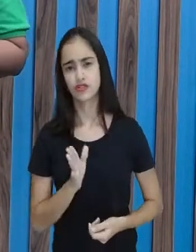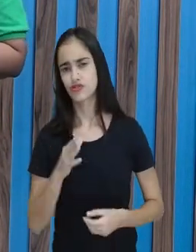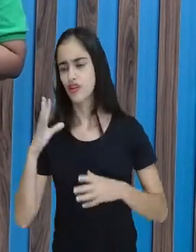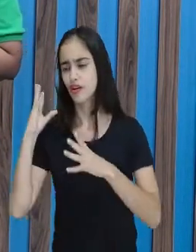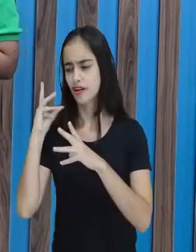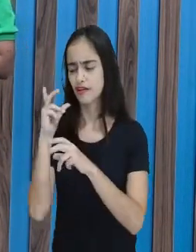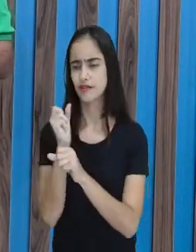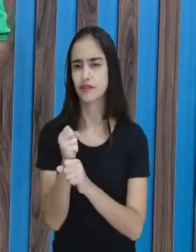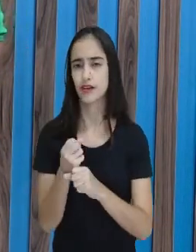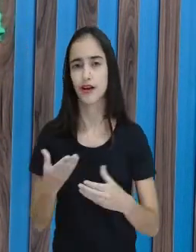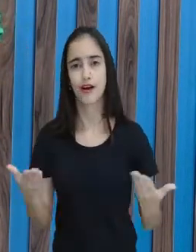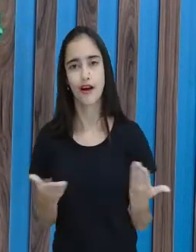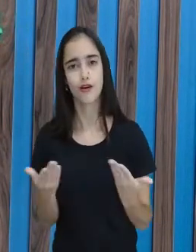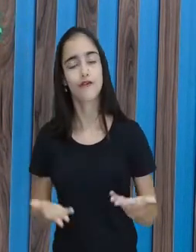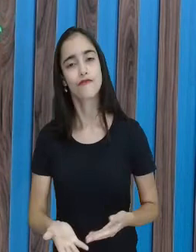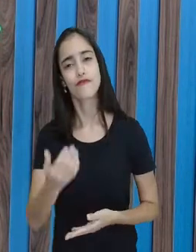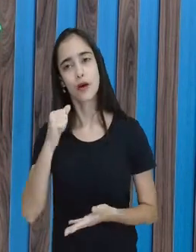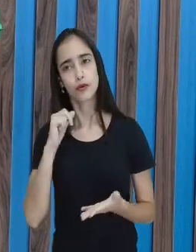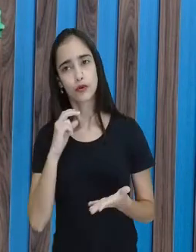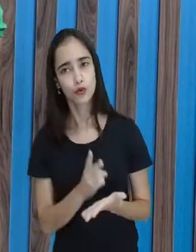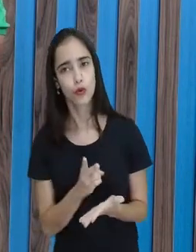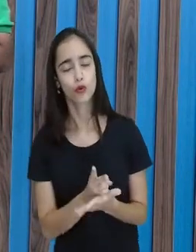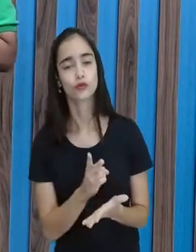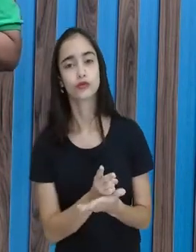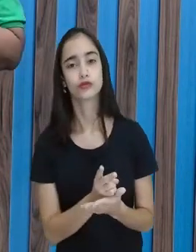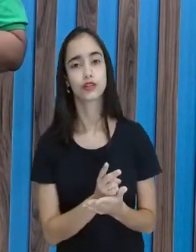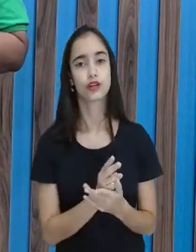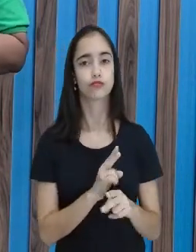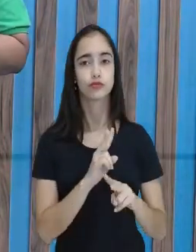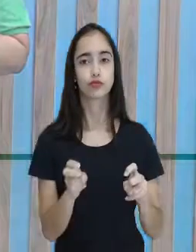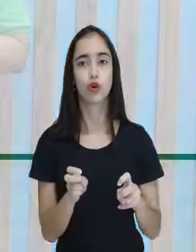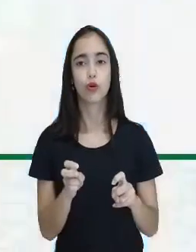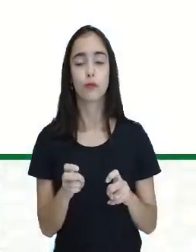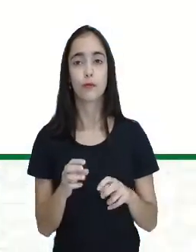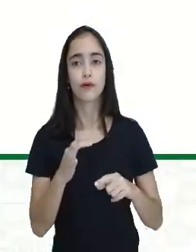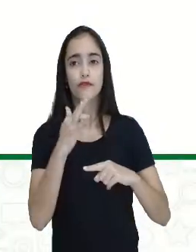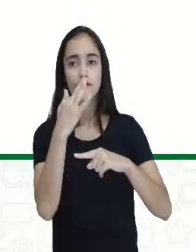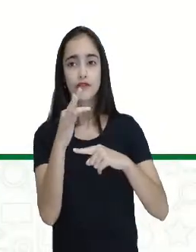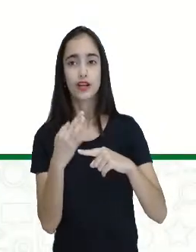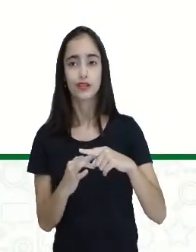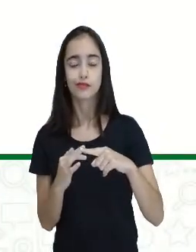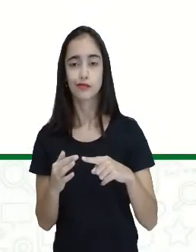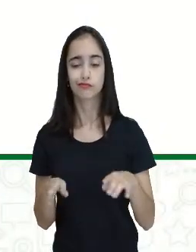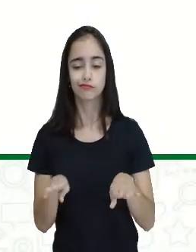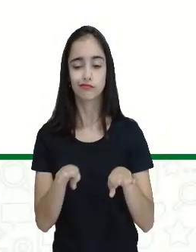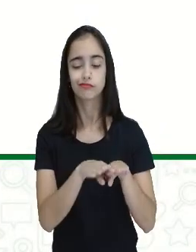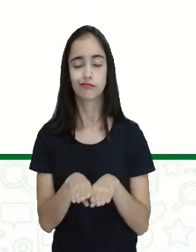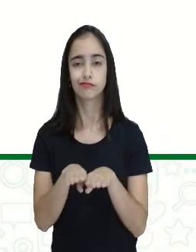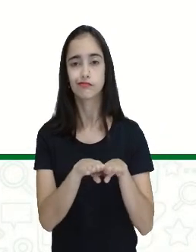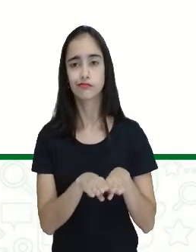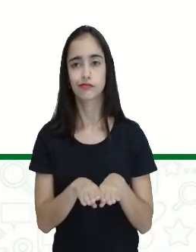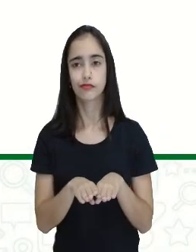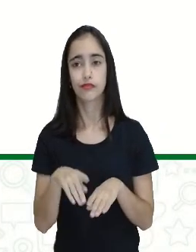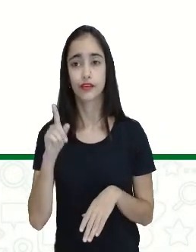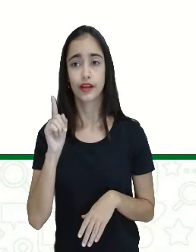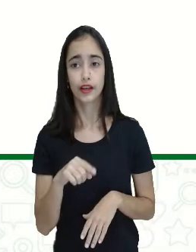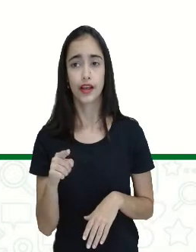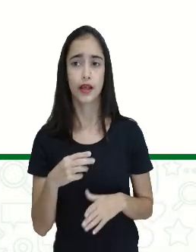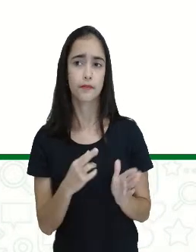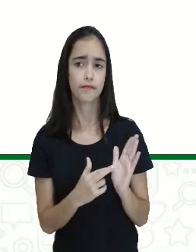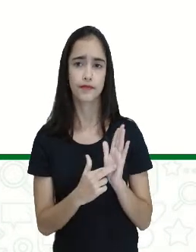revisão, vamos agora às frações equivalentes. Frações equivalentes são aquelas